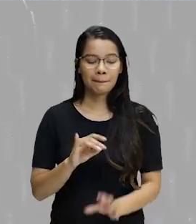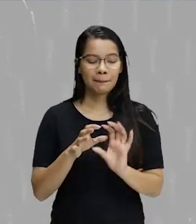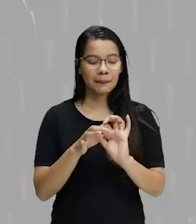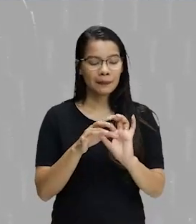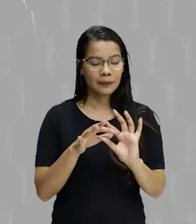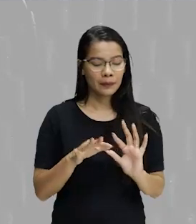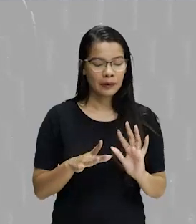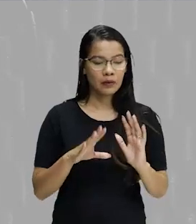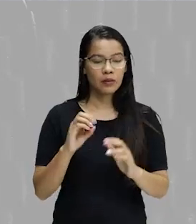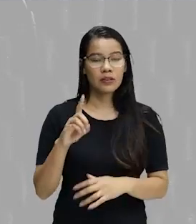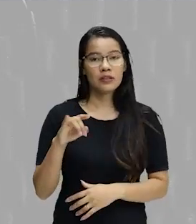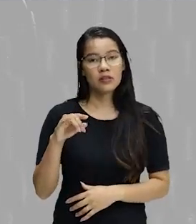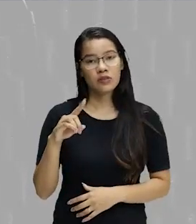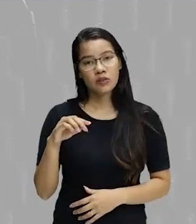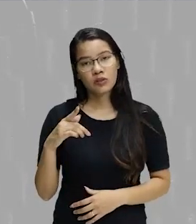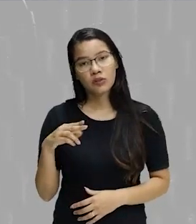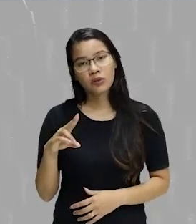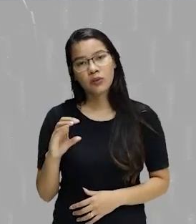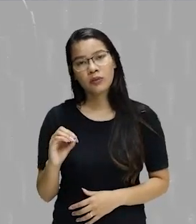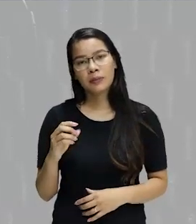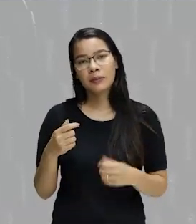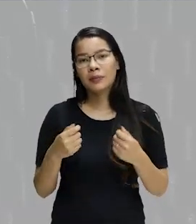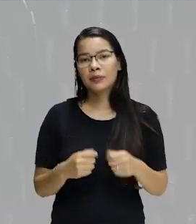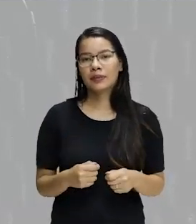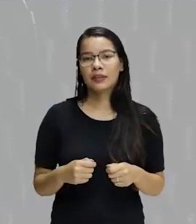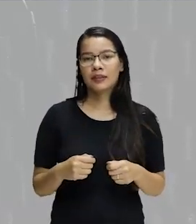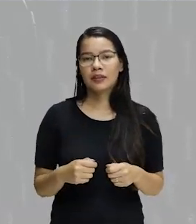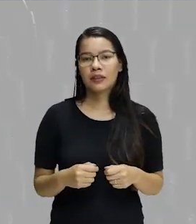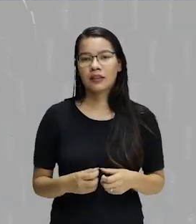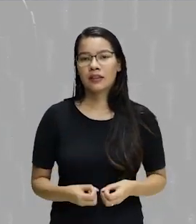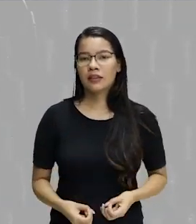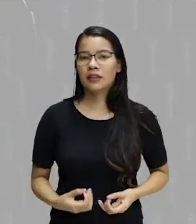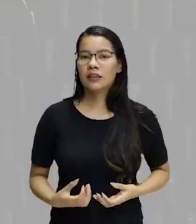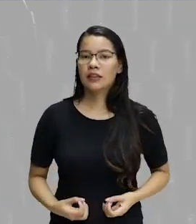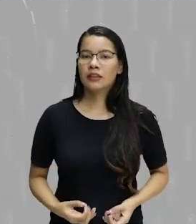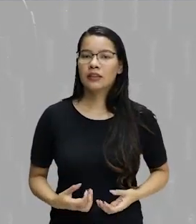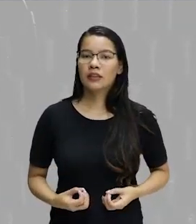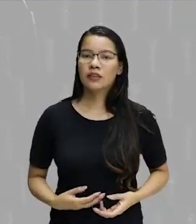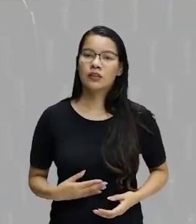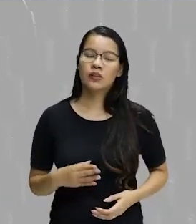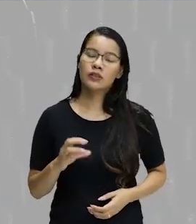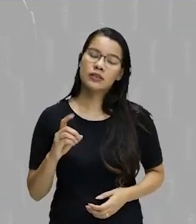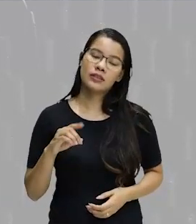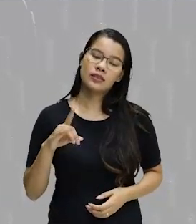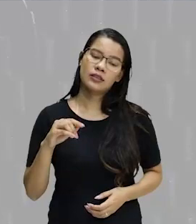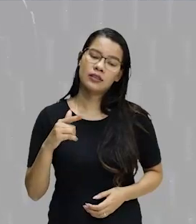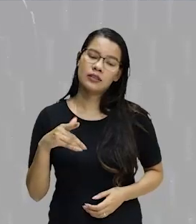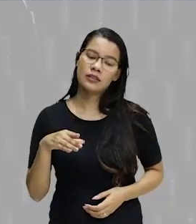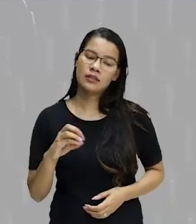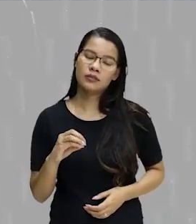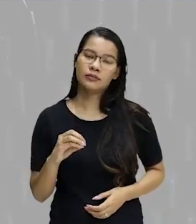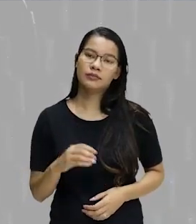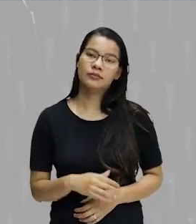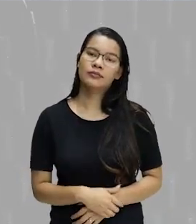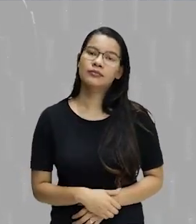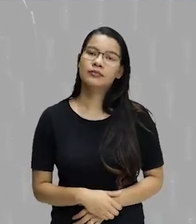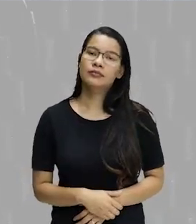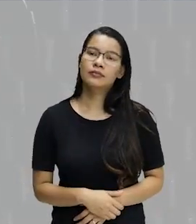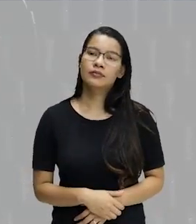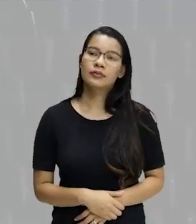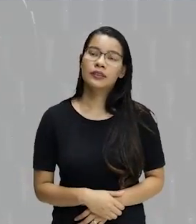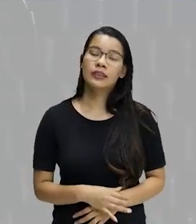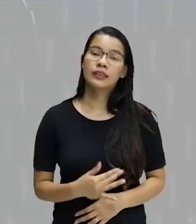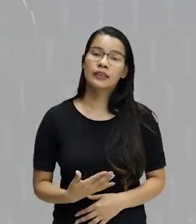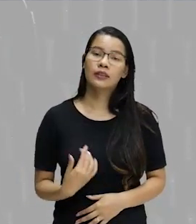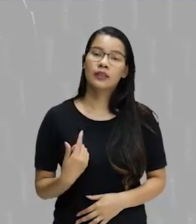liberando o oxigênio para poder gerar a oxidação lá no composto orgânico. Então,